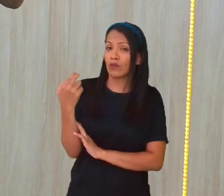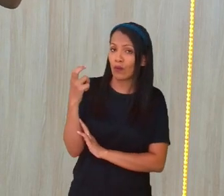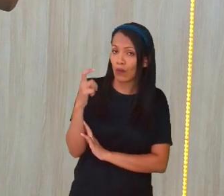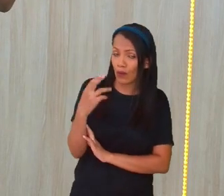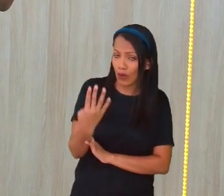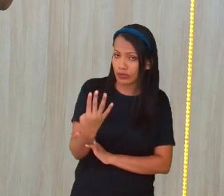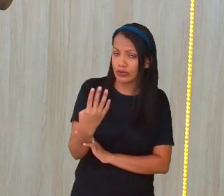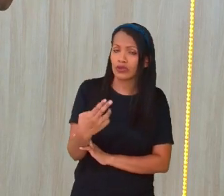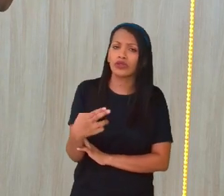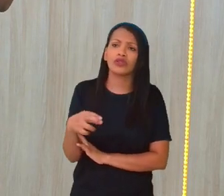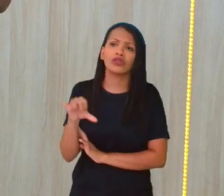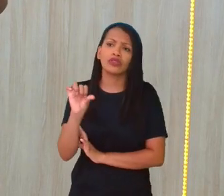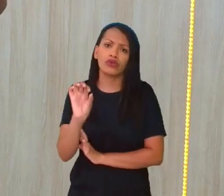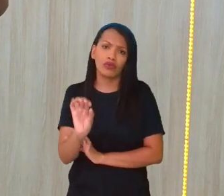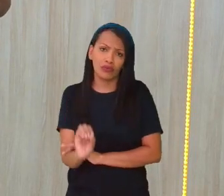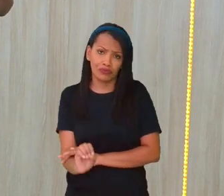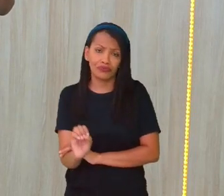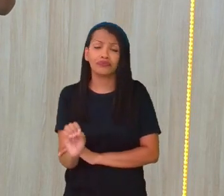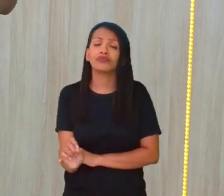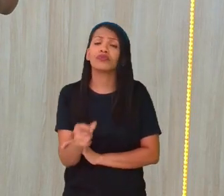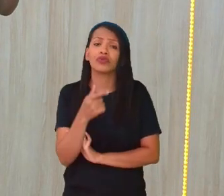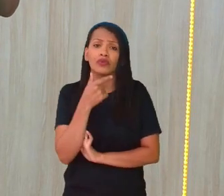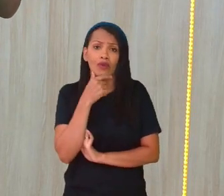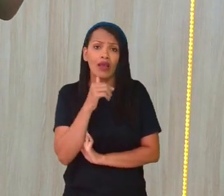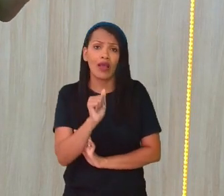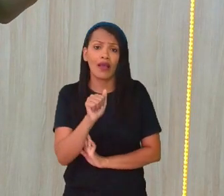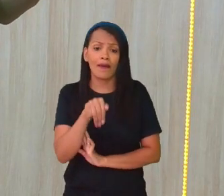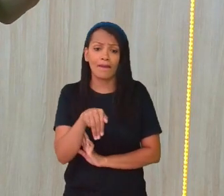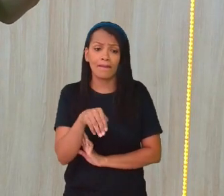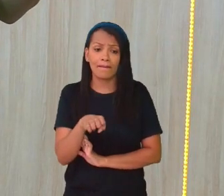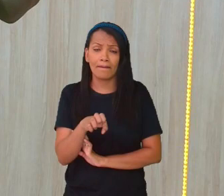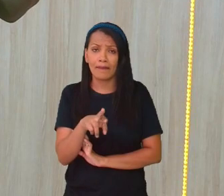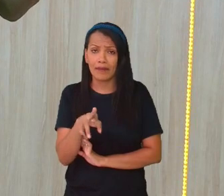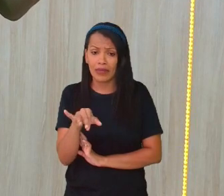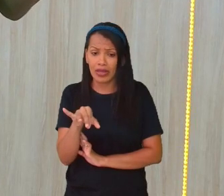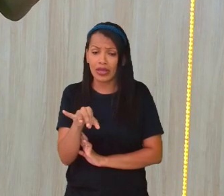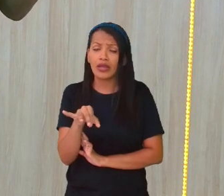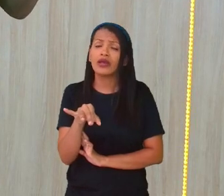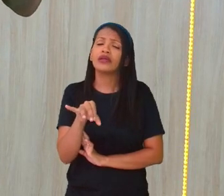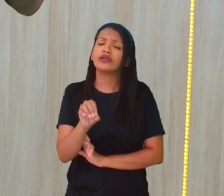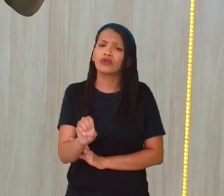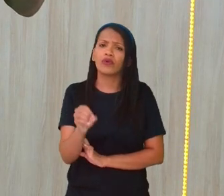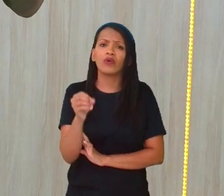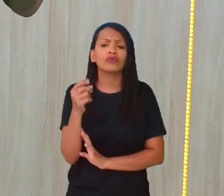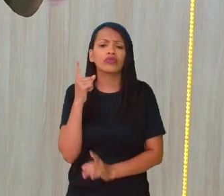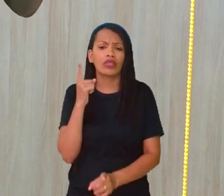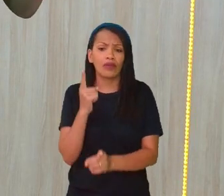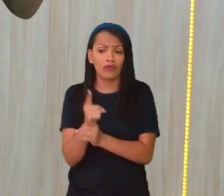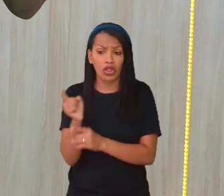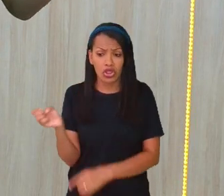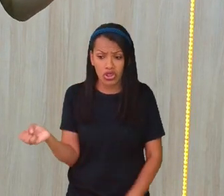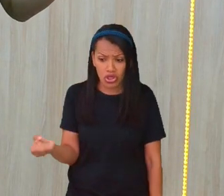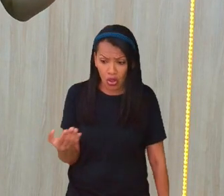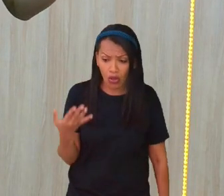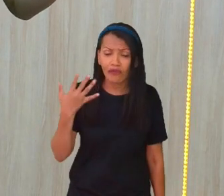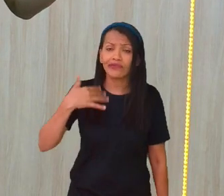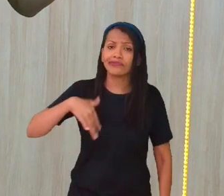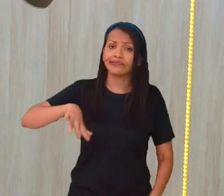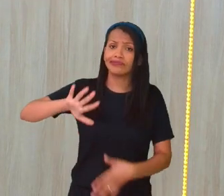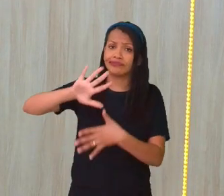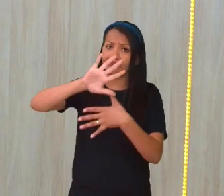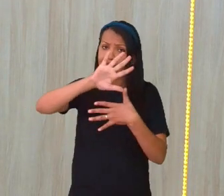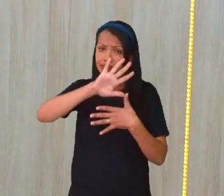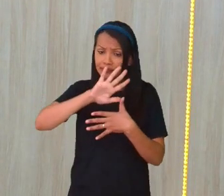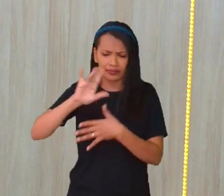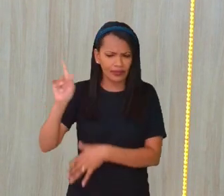1498, é que Américo Vespúcio descobre que isso era um novo continente e que não era as Índias. Mas o nome ficou, né,